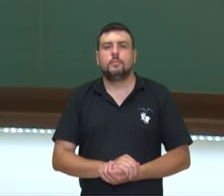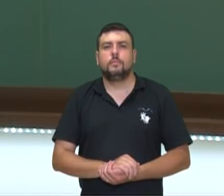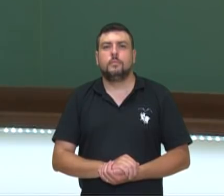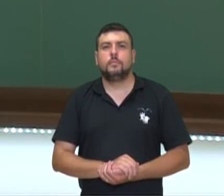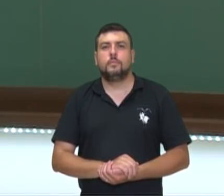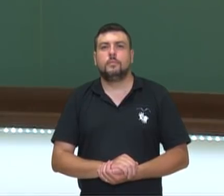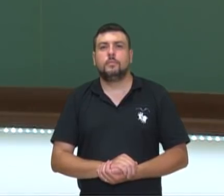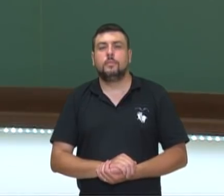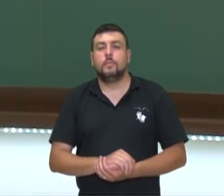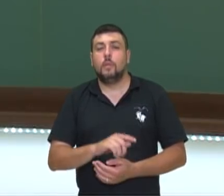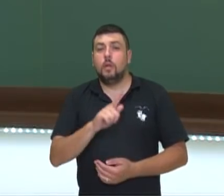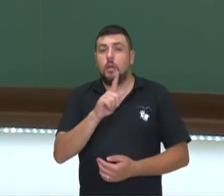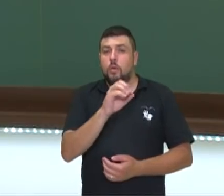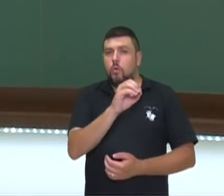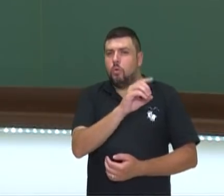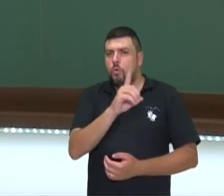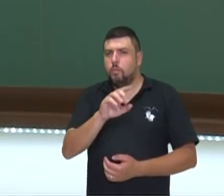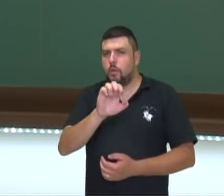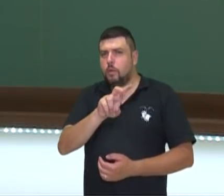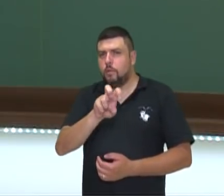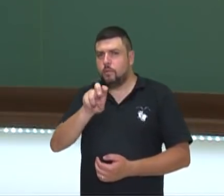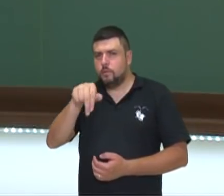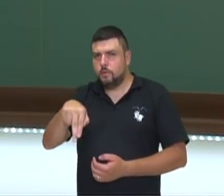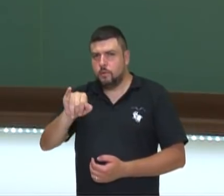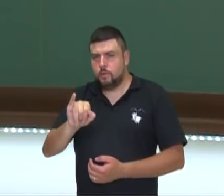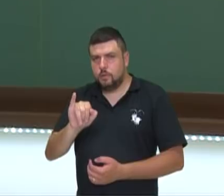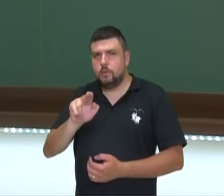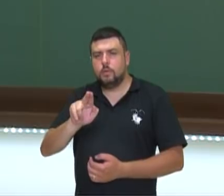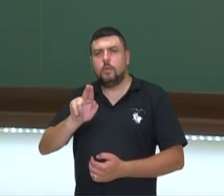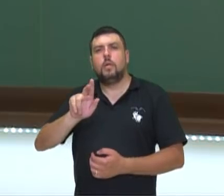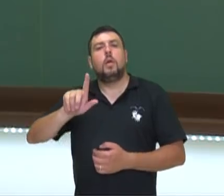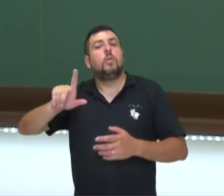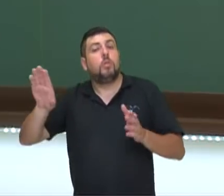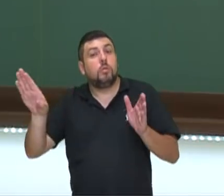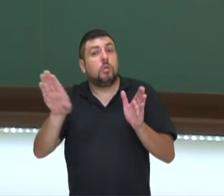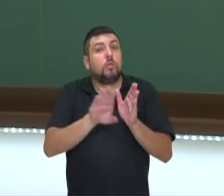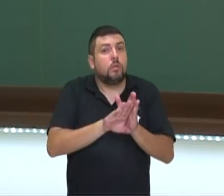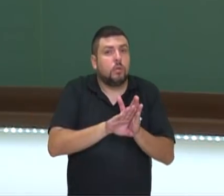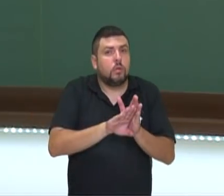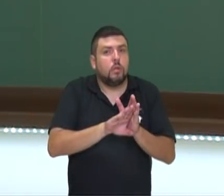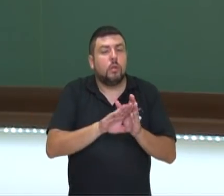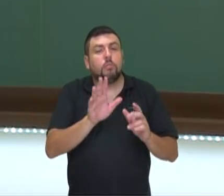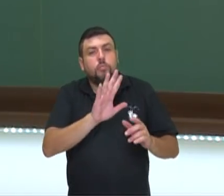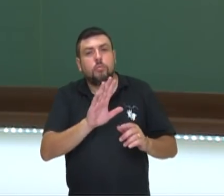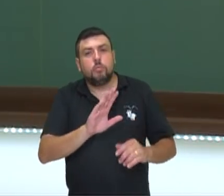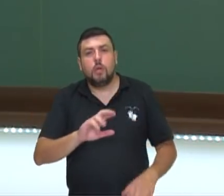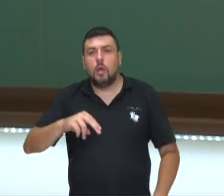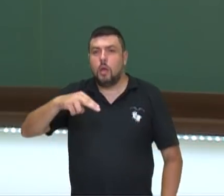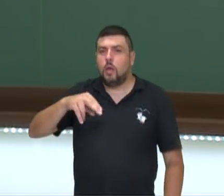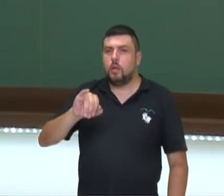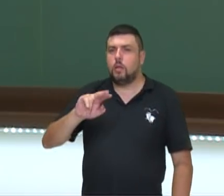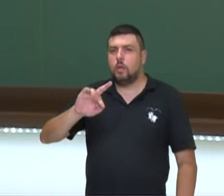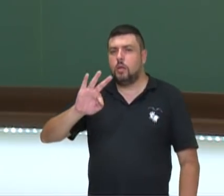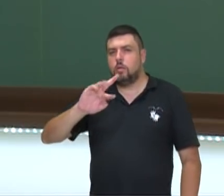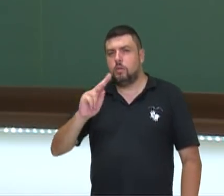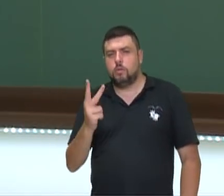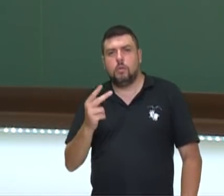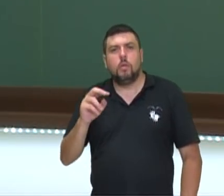você está chegando, ou seja, cumprimentando alguém. E o good night é quando você está indo embora. Boa noite, tchau, já está indo dormir,